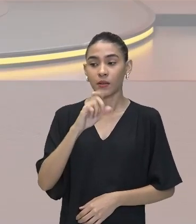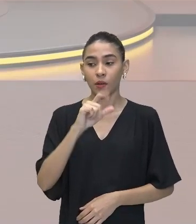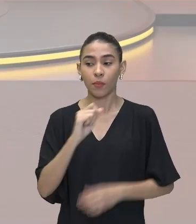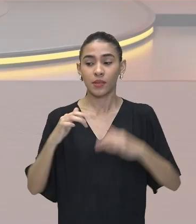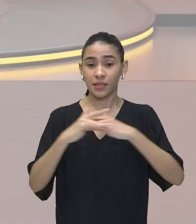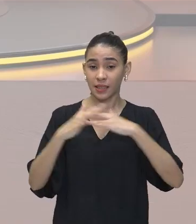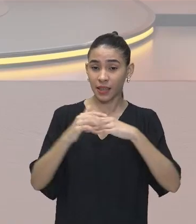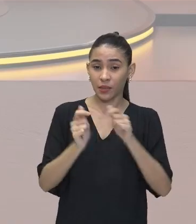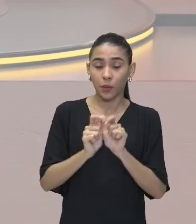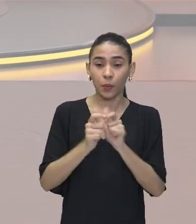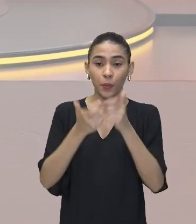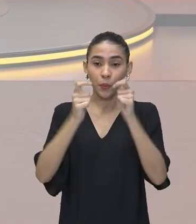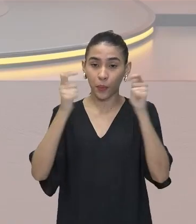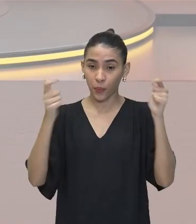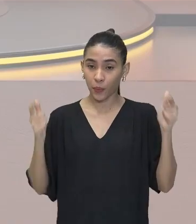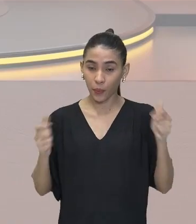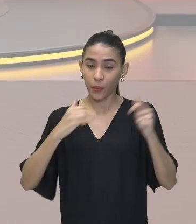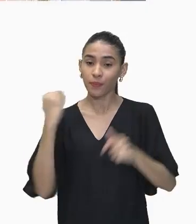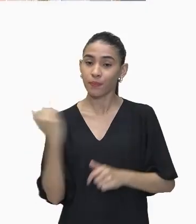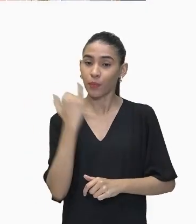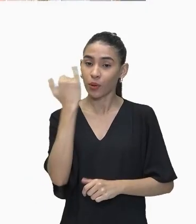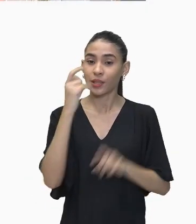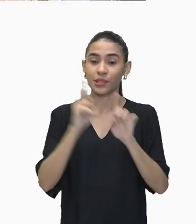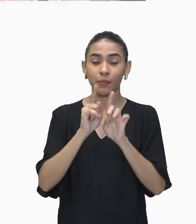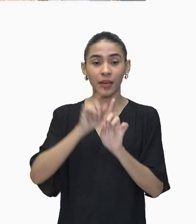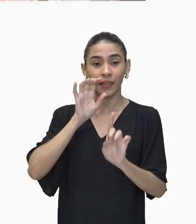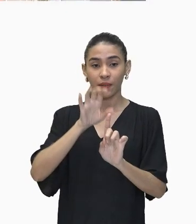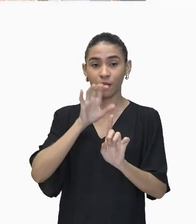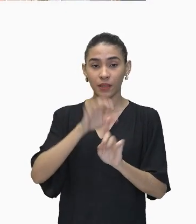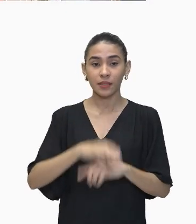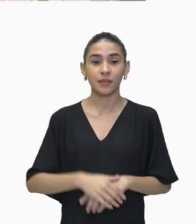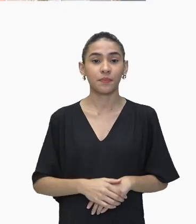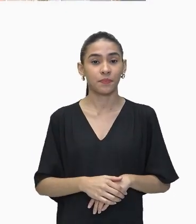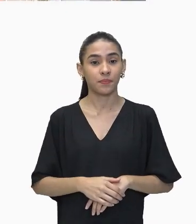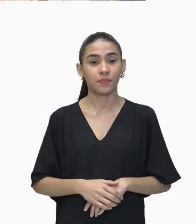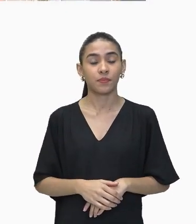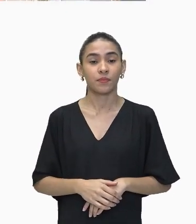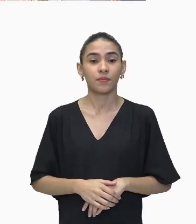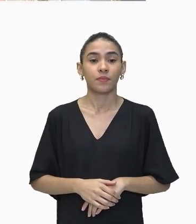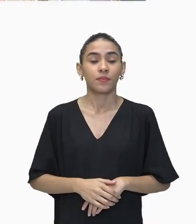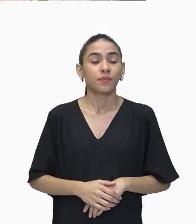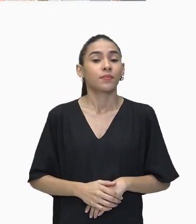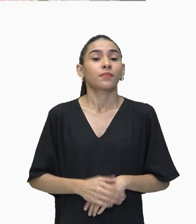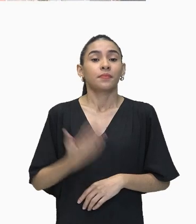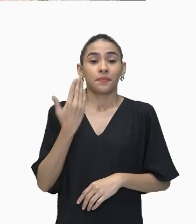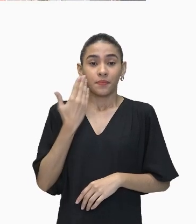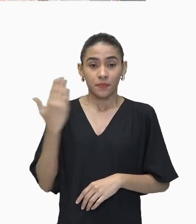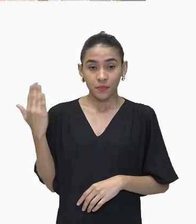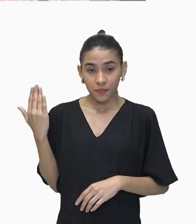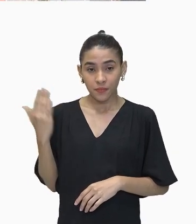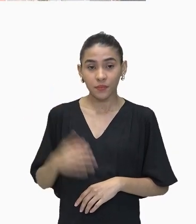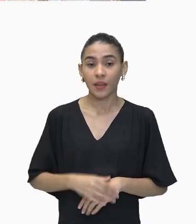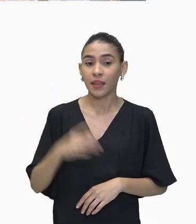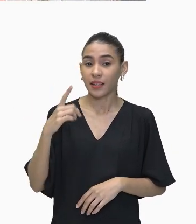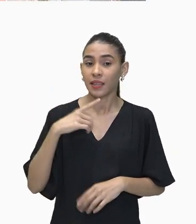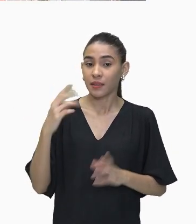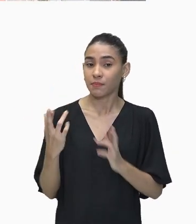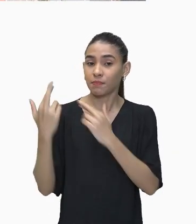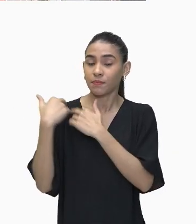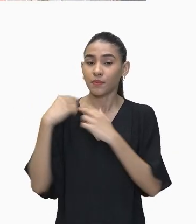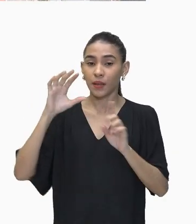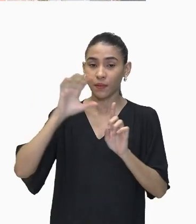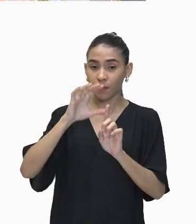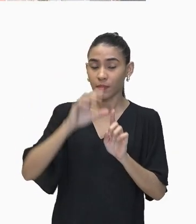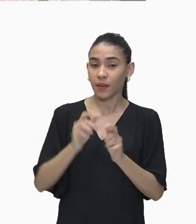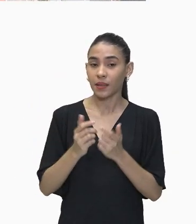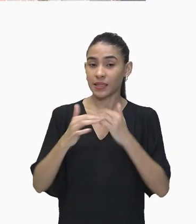de grande área de abrangência e influência. Vamos lá. Então, as metrópoles exercem influência